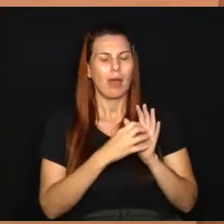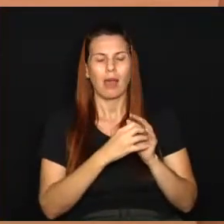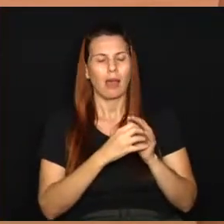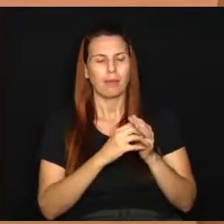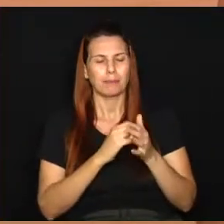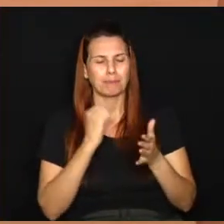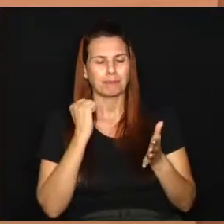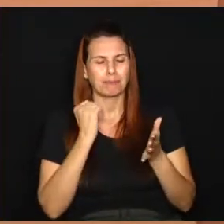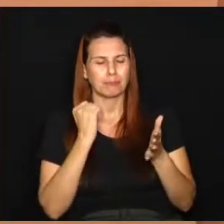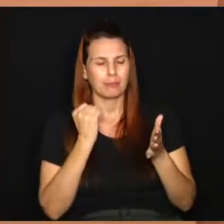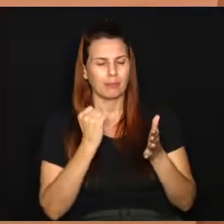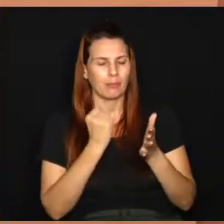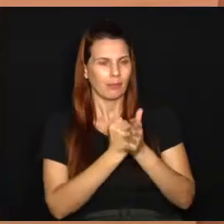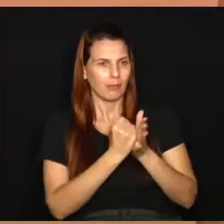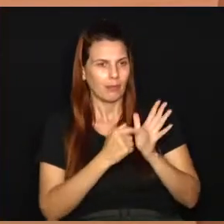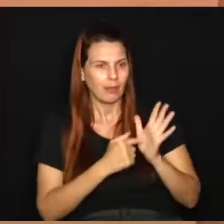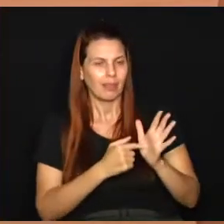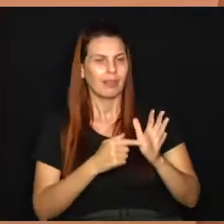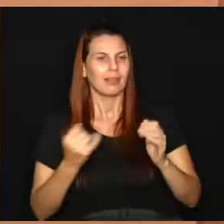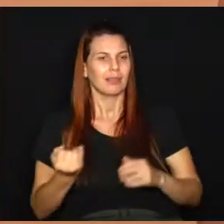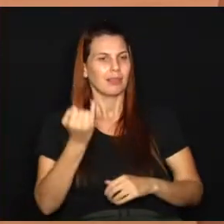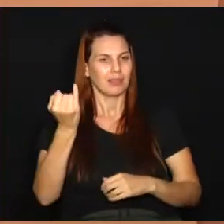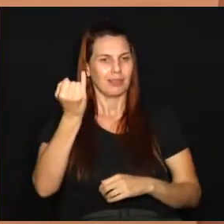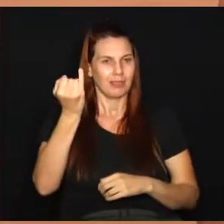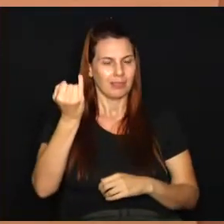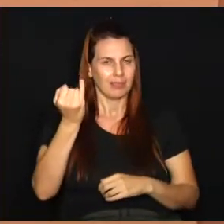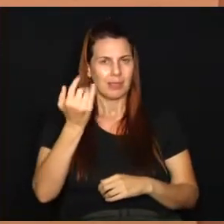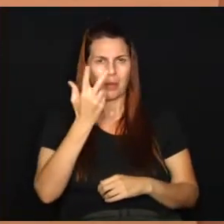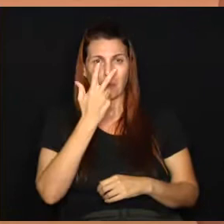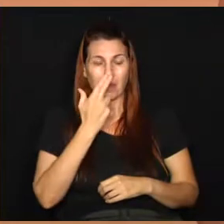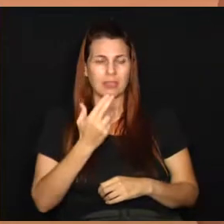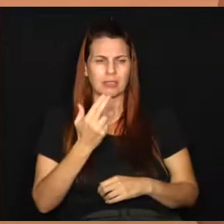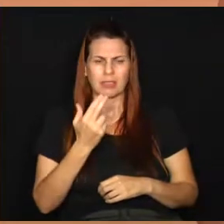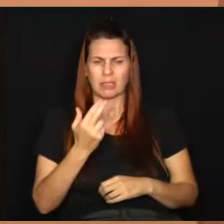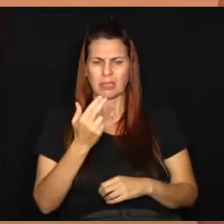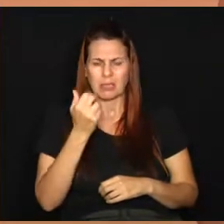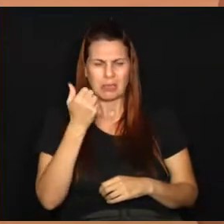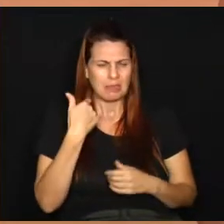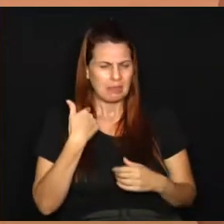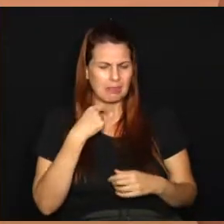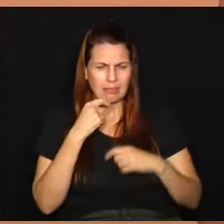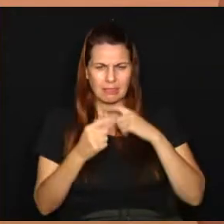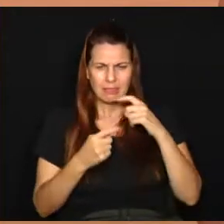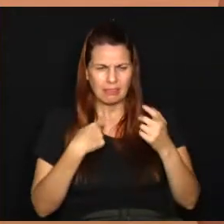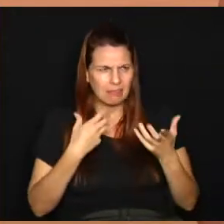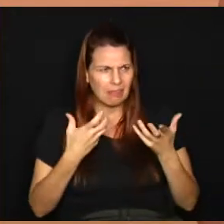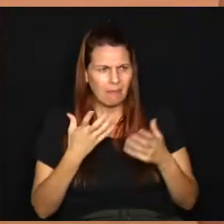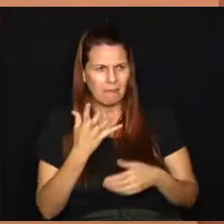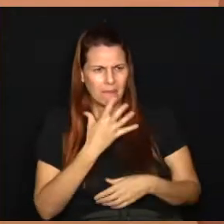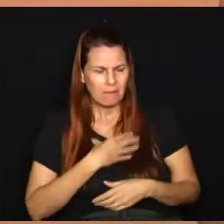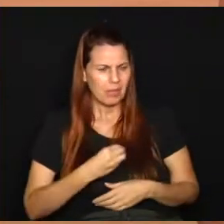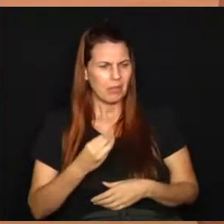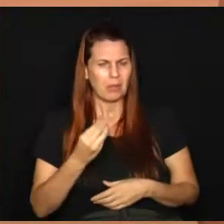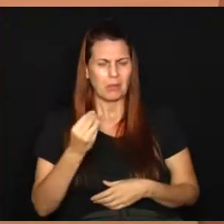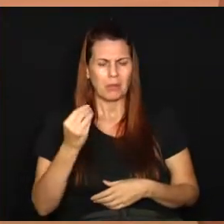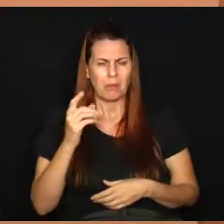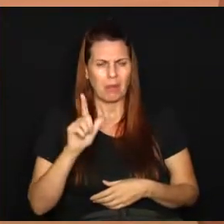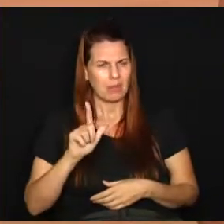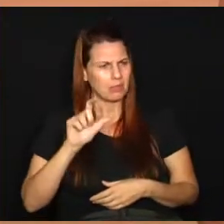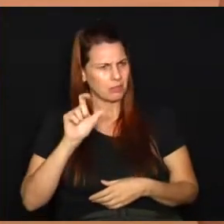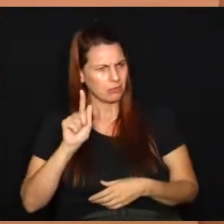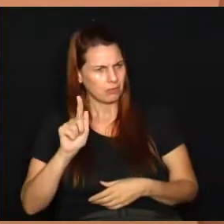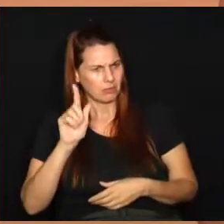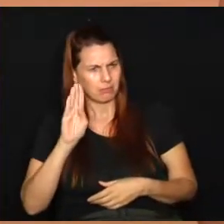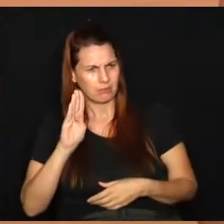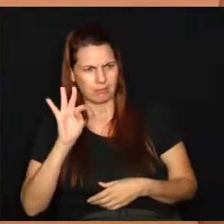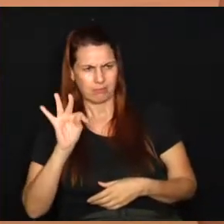esse discurso de que ninguém quer ter filho LGBT. E não é verdade, né? O que a gente não quer é uma sociedade preconceituosa. A gente